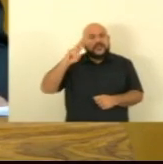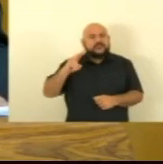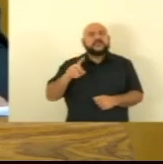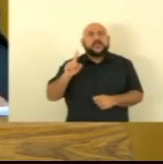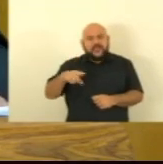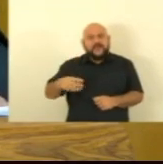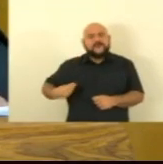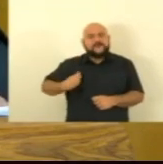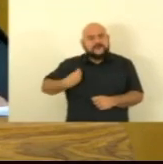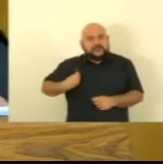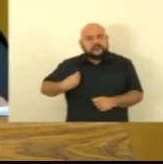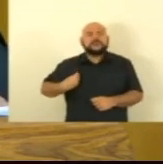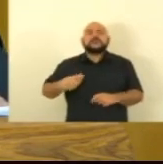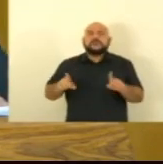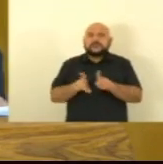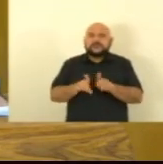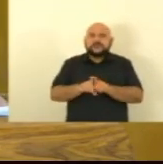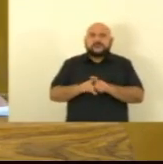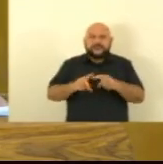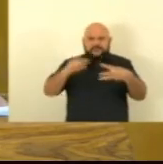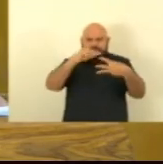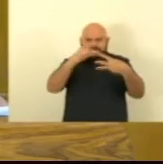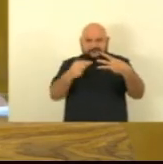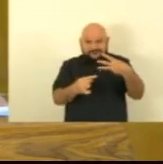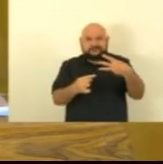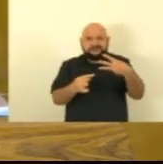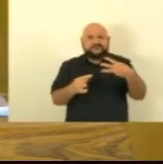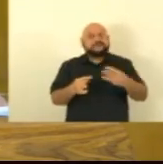isso, que são